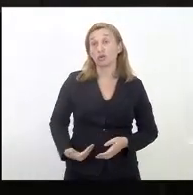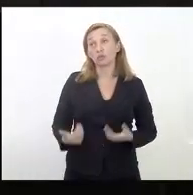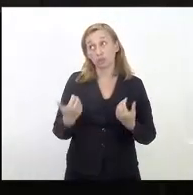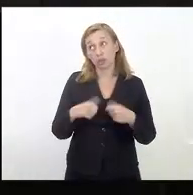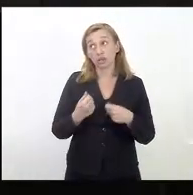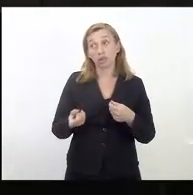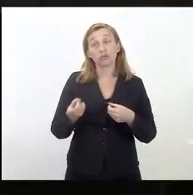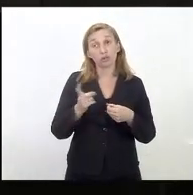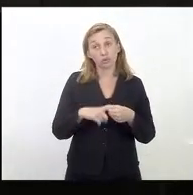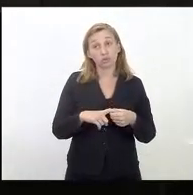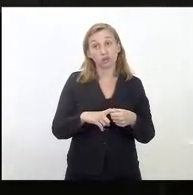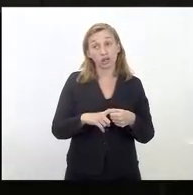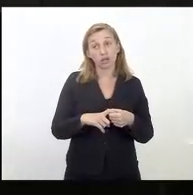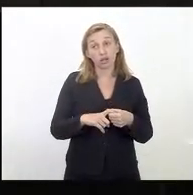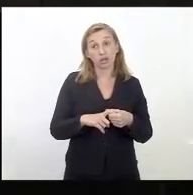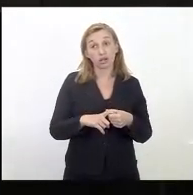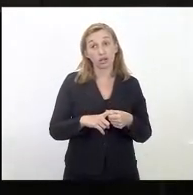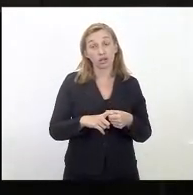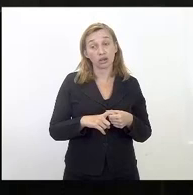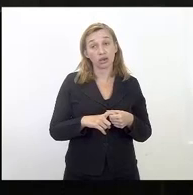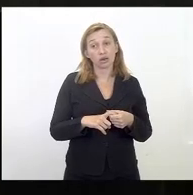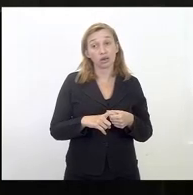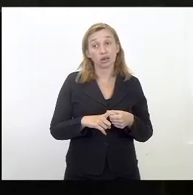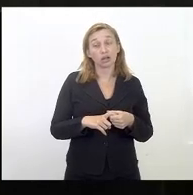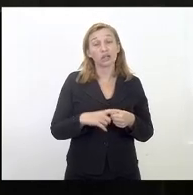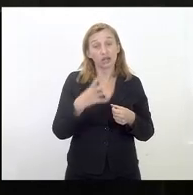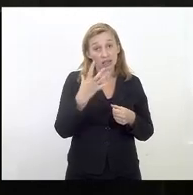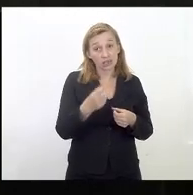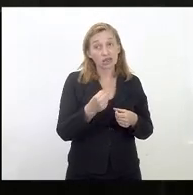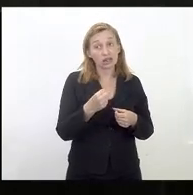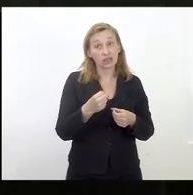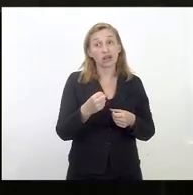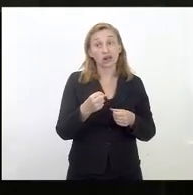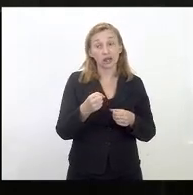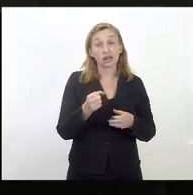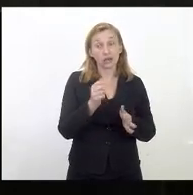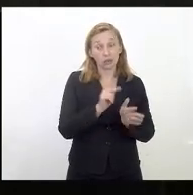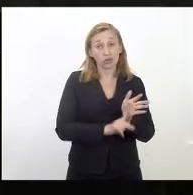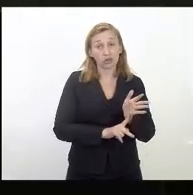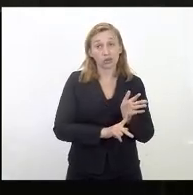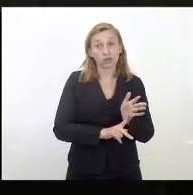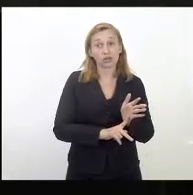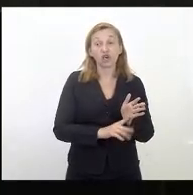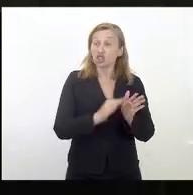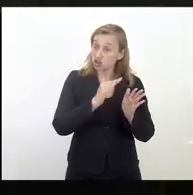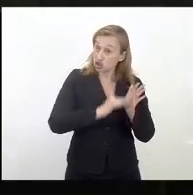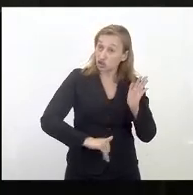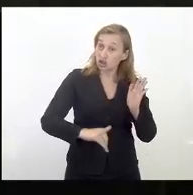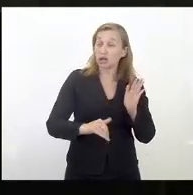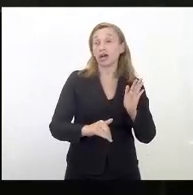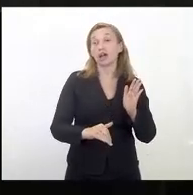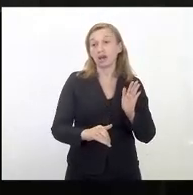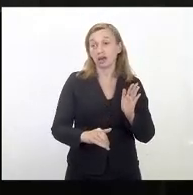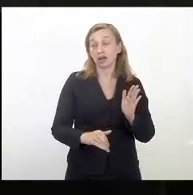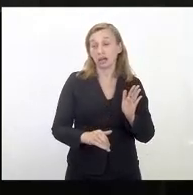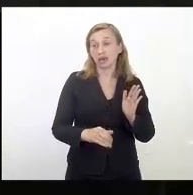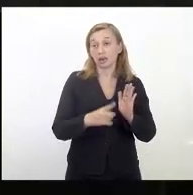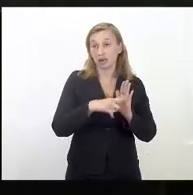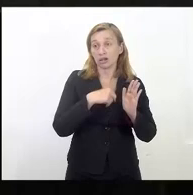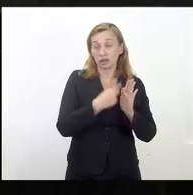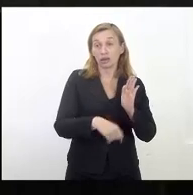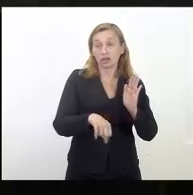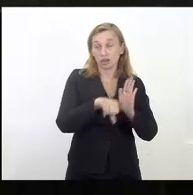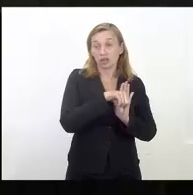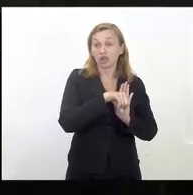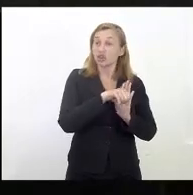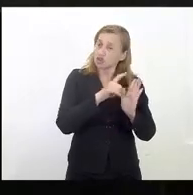autonomia e vou derrubar esse veto precisa garantir que essa lei se consagre né